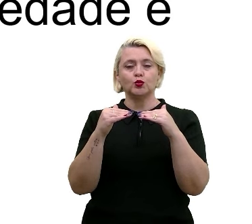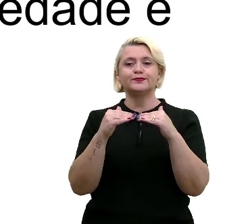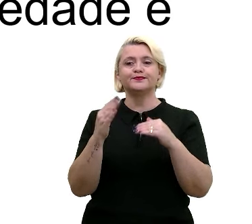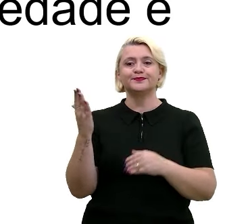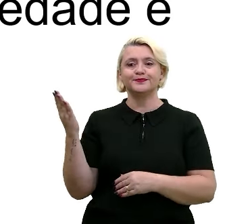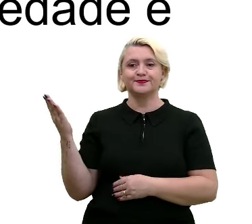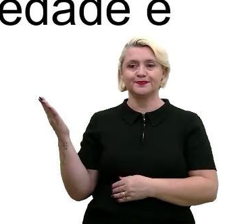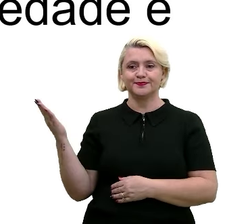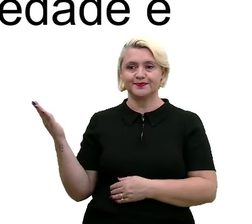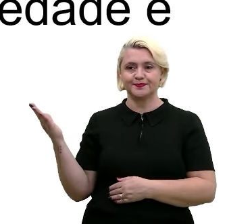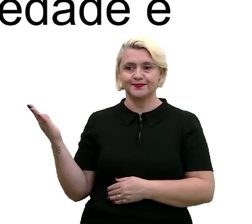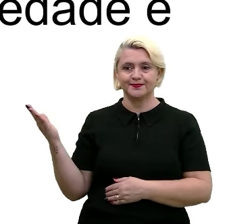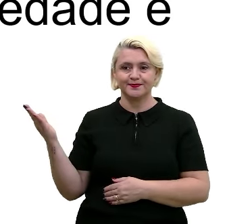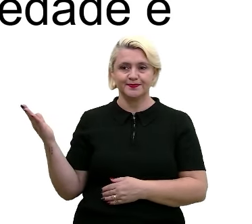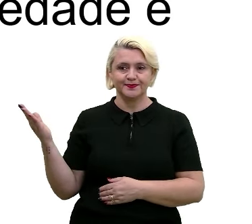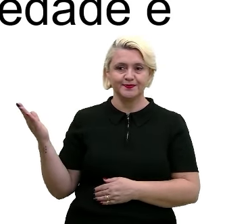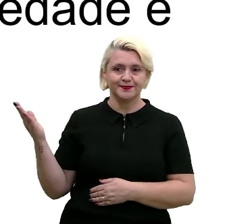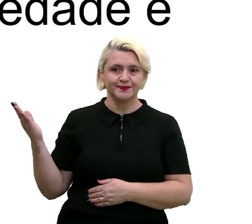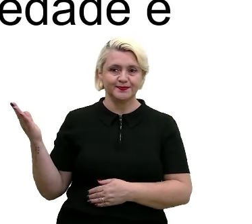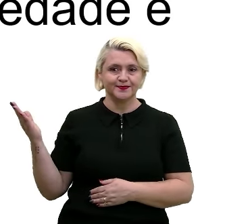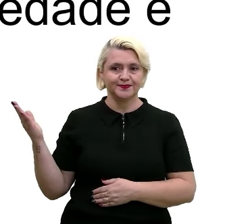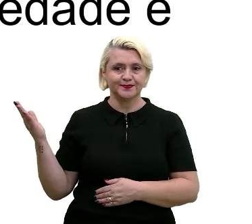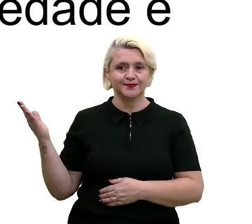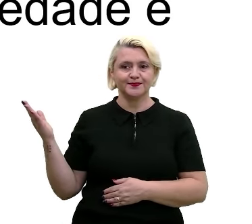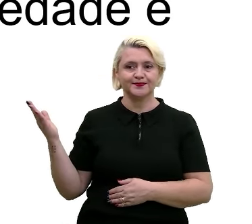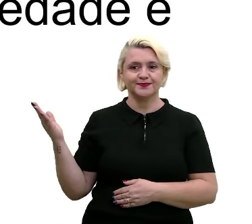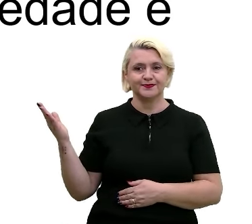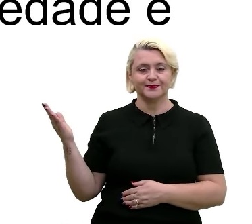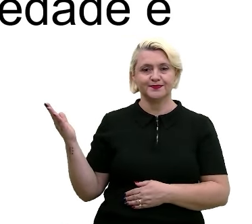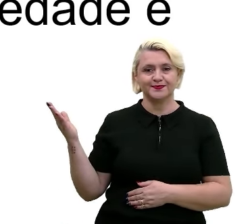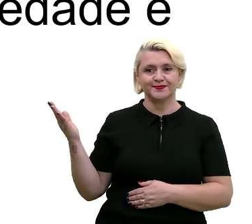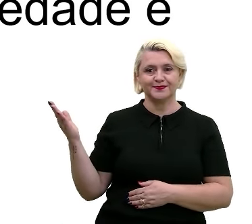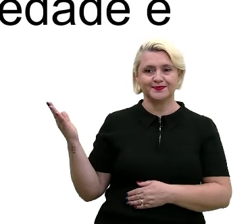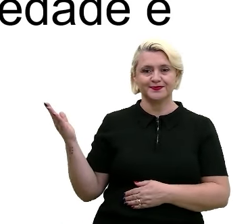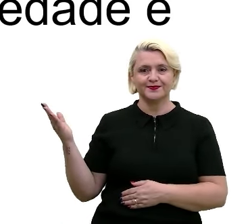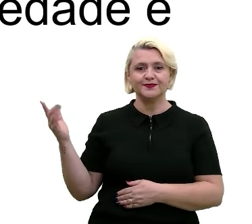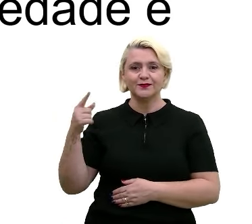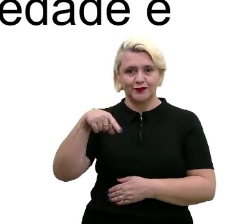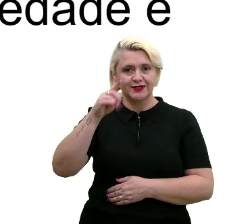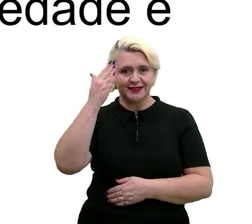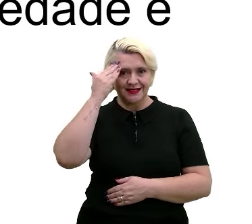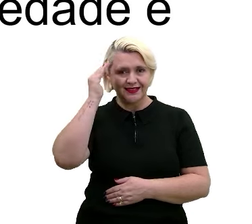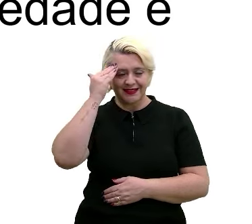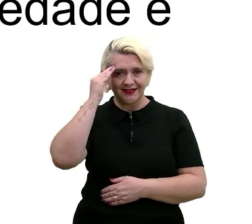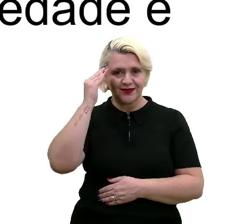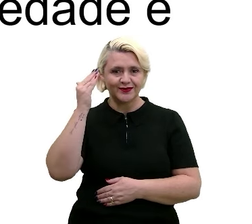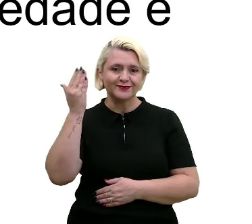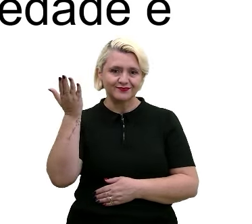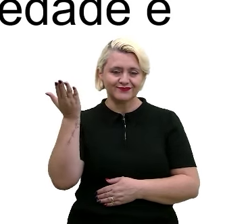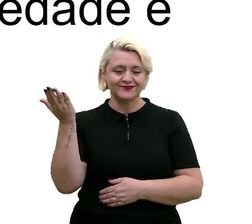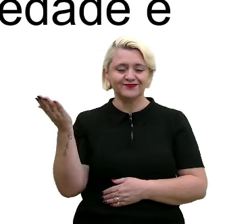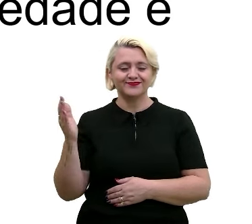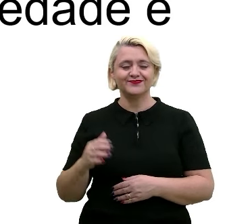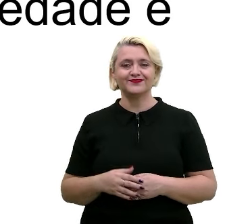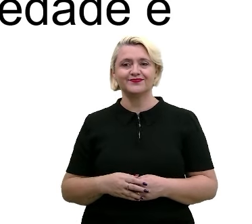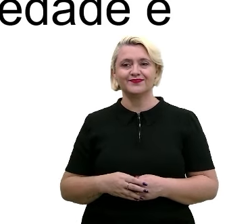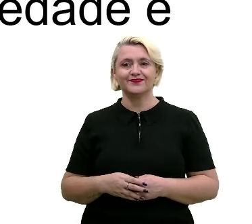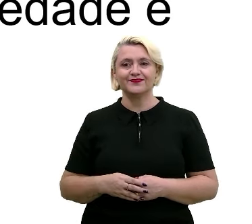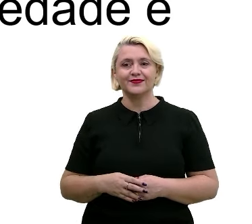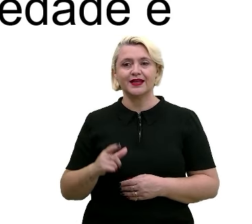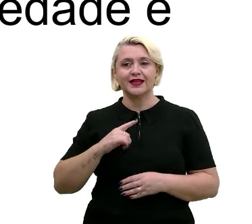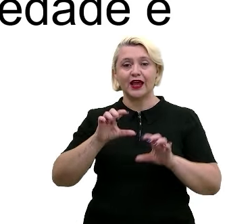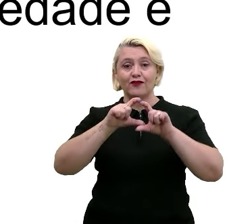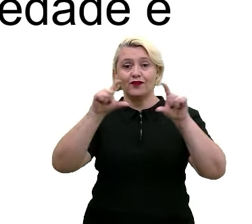conforme, segundo. E eu repeti o conforme aqui, mas não tem problema não, vocês estão entendendo qual é a ideia. E aqui nós temos